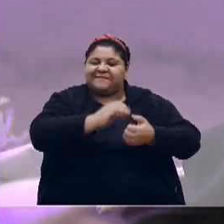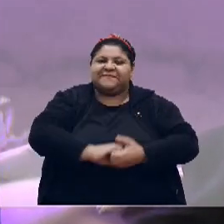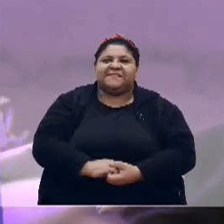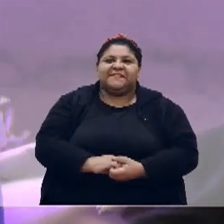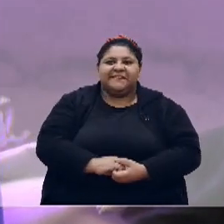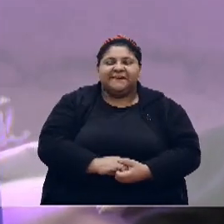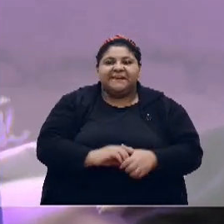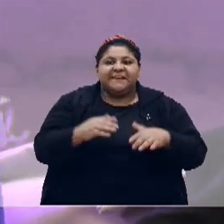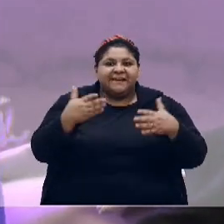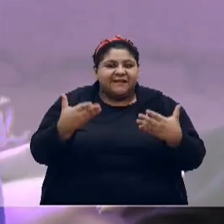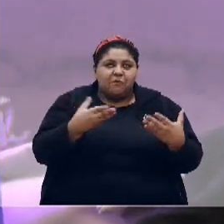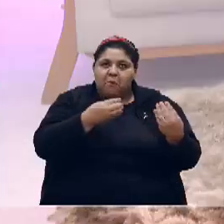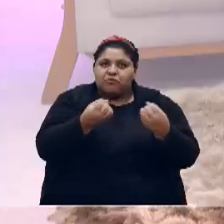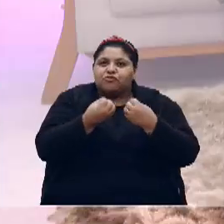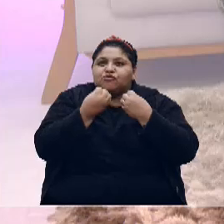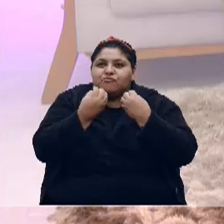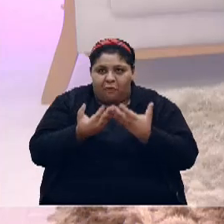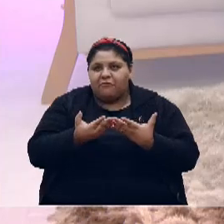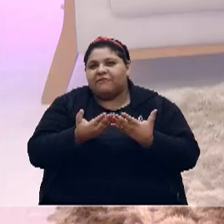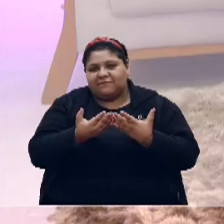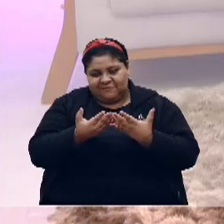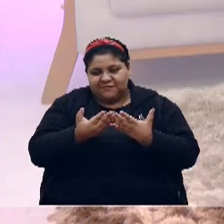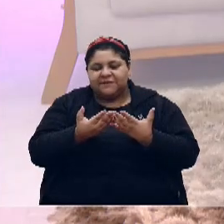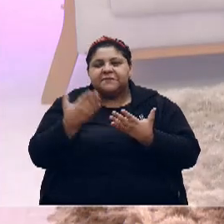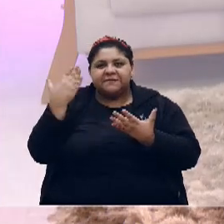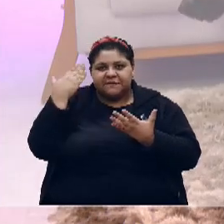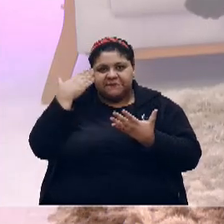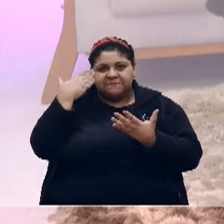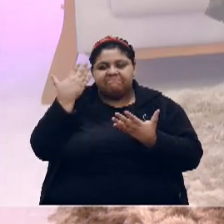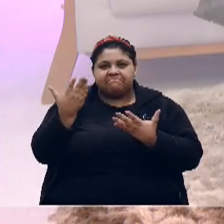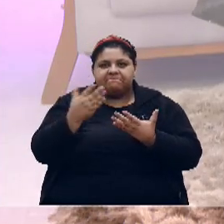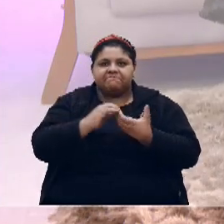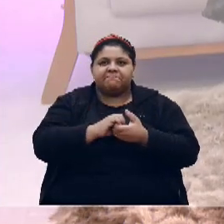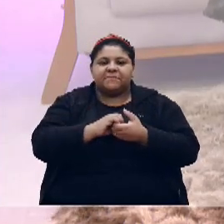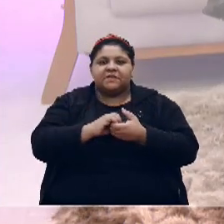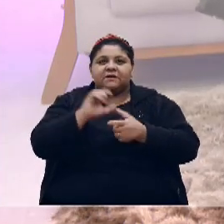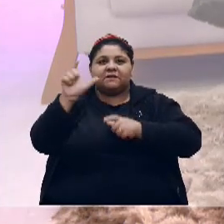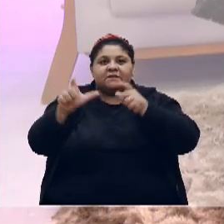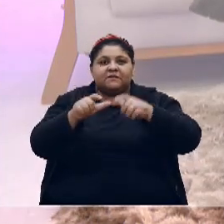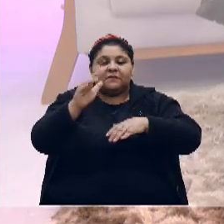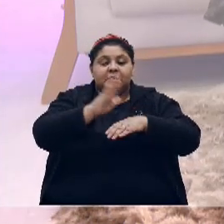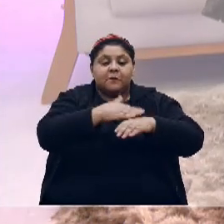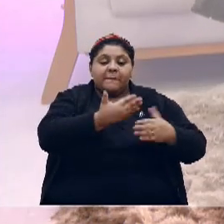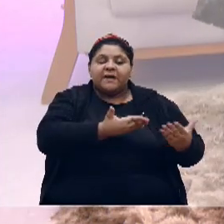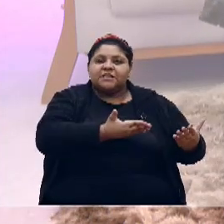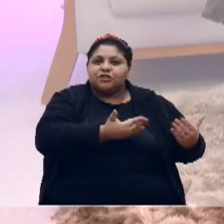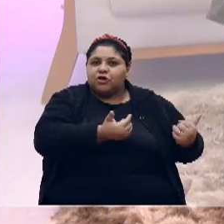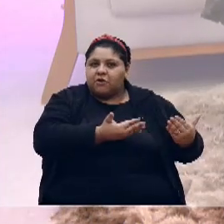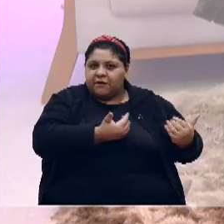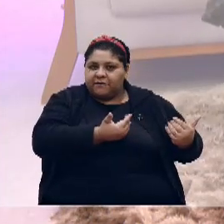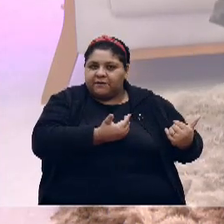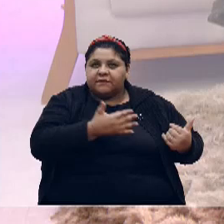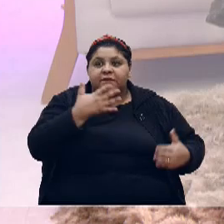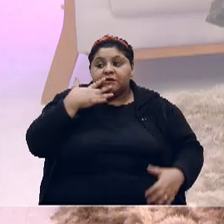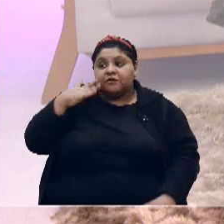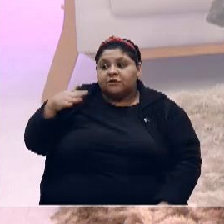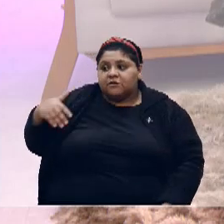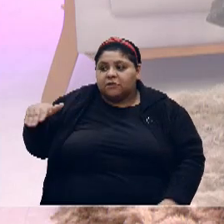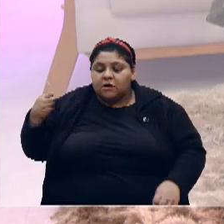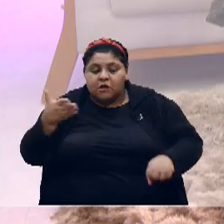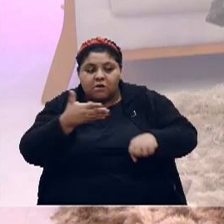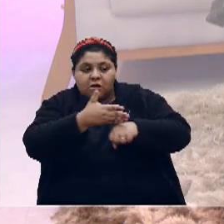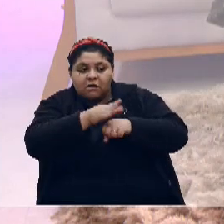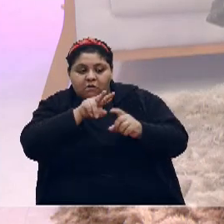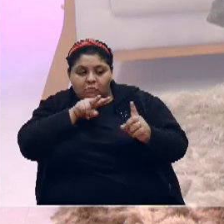Então é muito gratificante nesse ponto, sabe? E as pessoas mais novas, aí as crianças entram, olham,